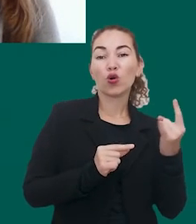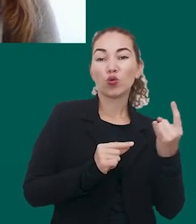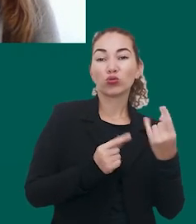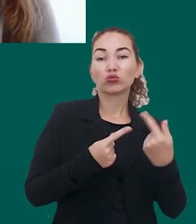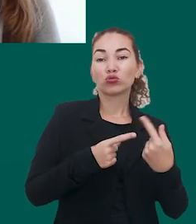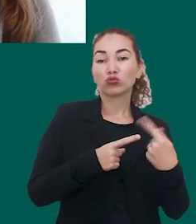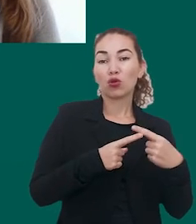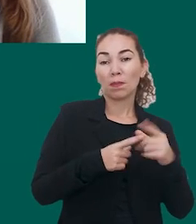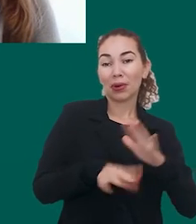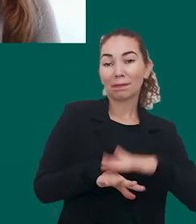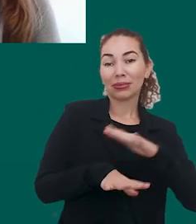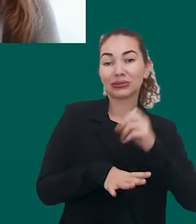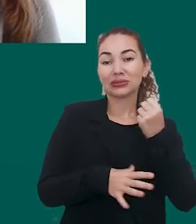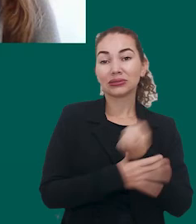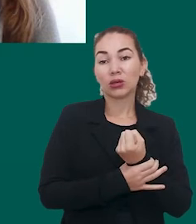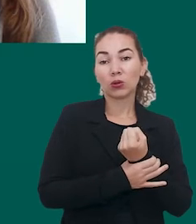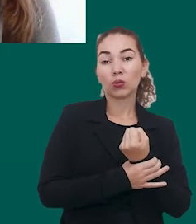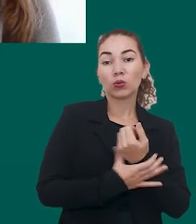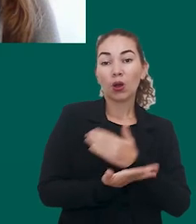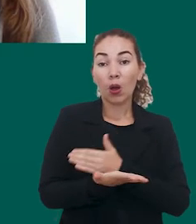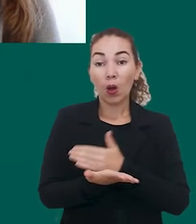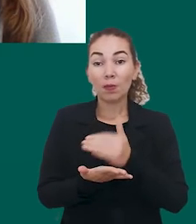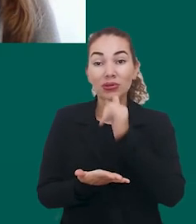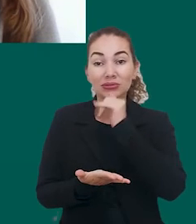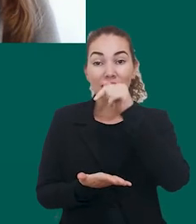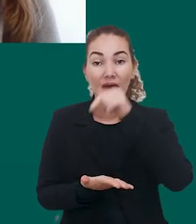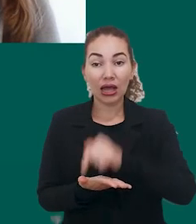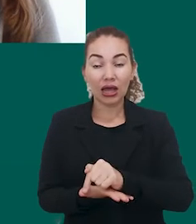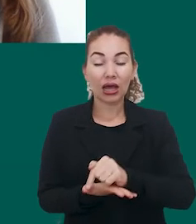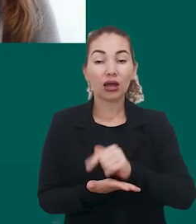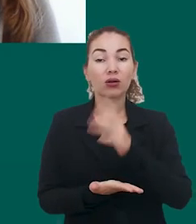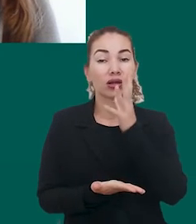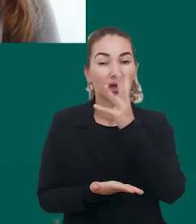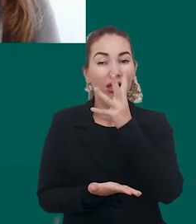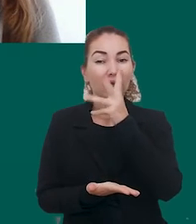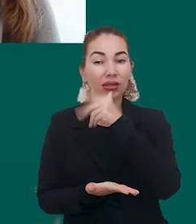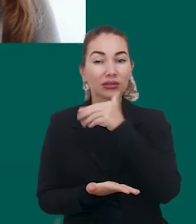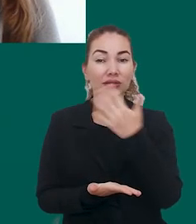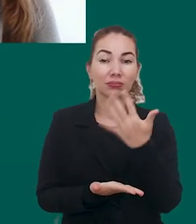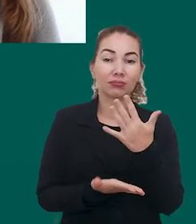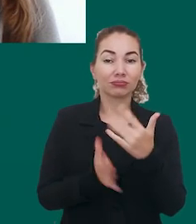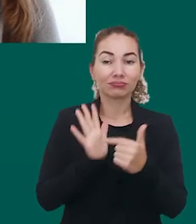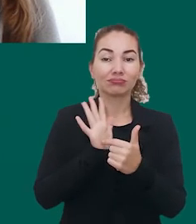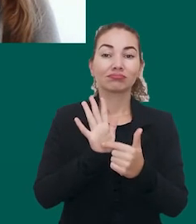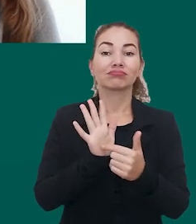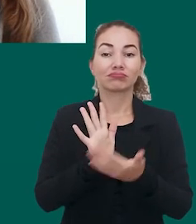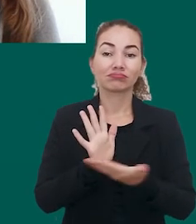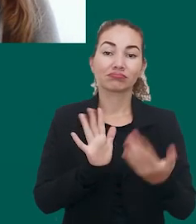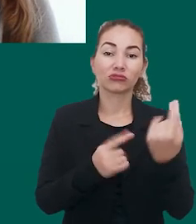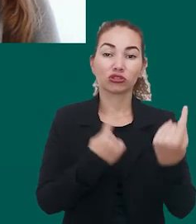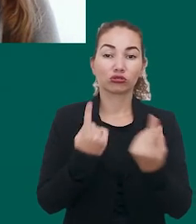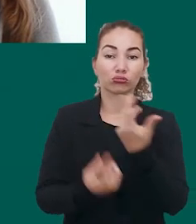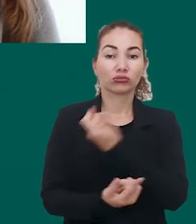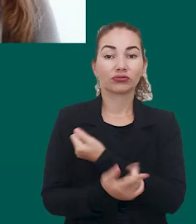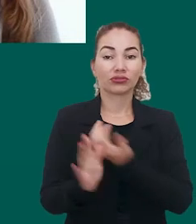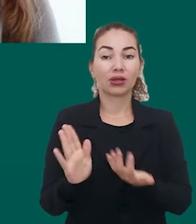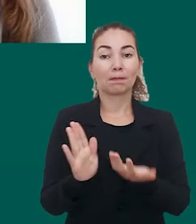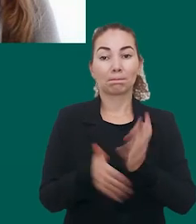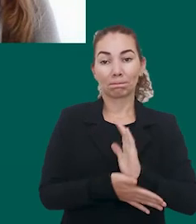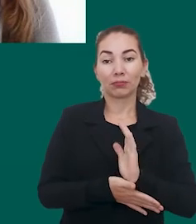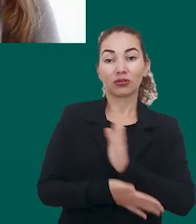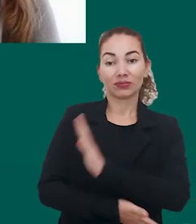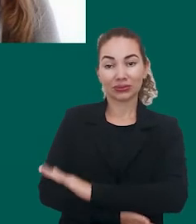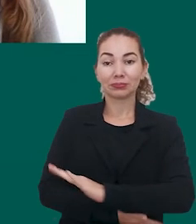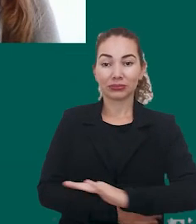de segurança, né? Elas começam a ser testadas agora e deve demorar aí, talvez até o final do ano, para a gente ter alguma vacina aprovada